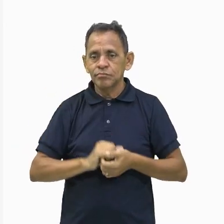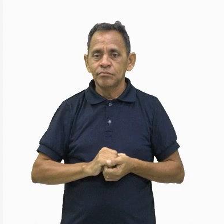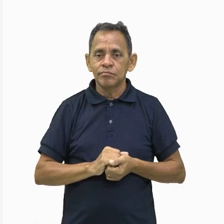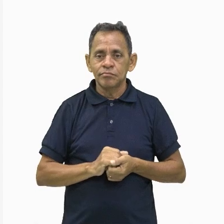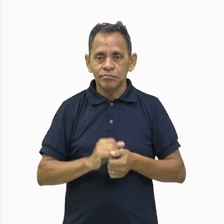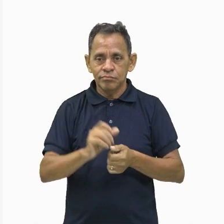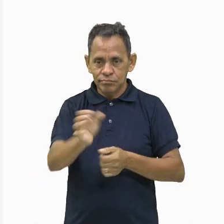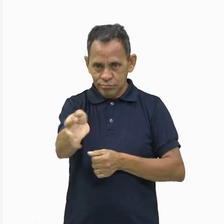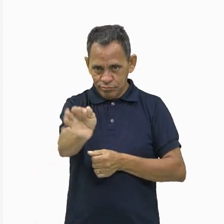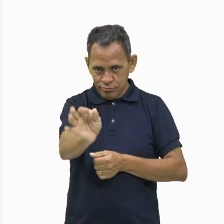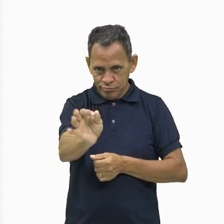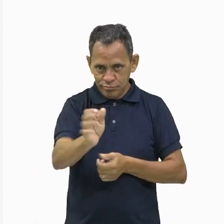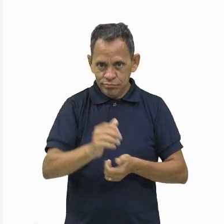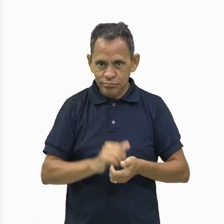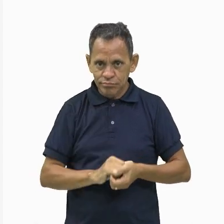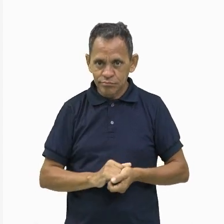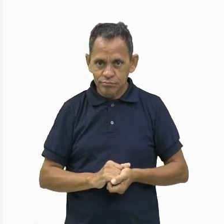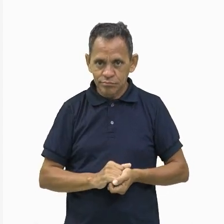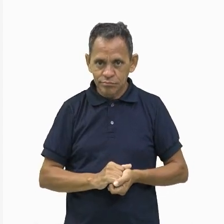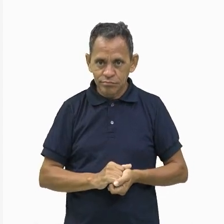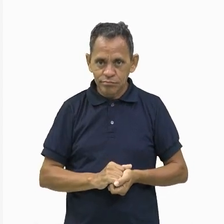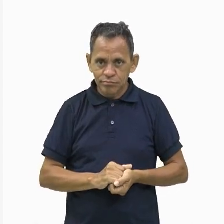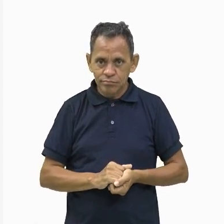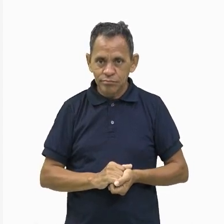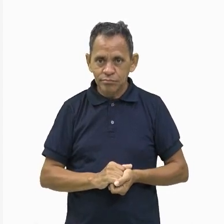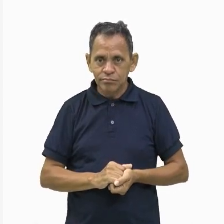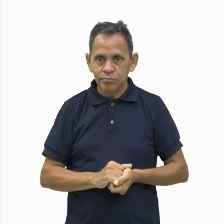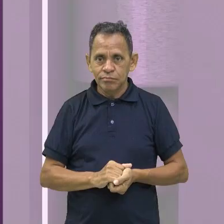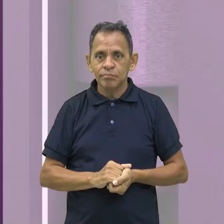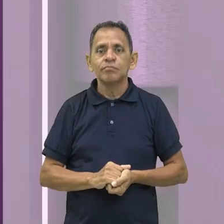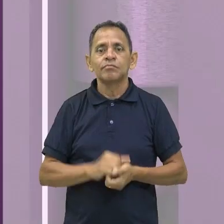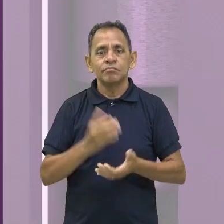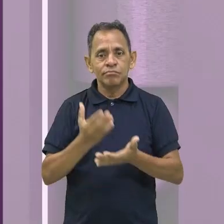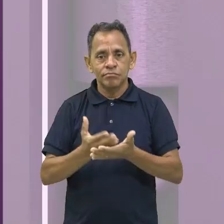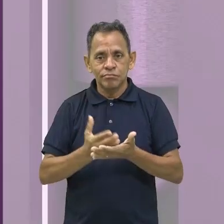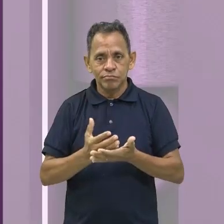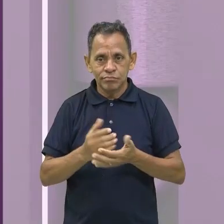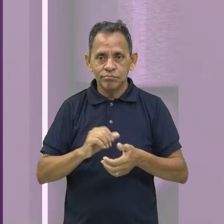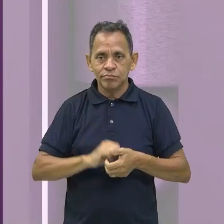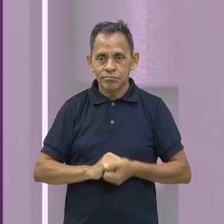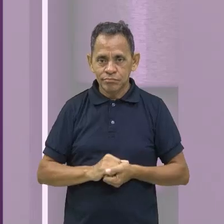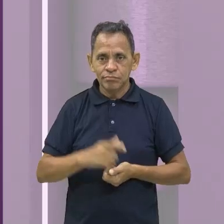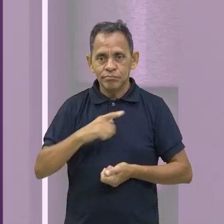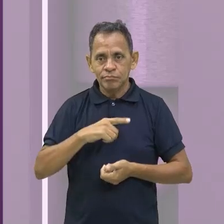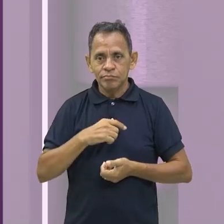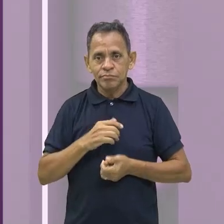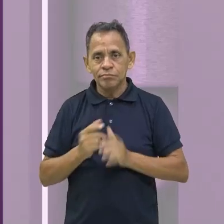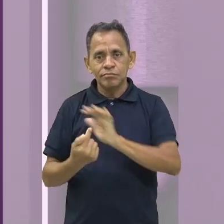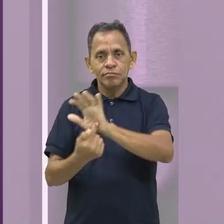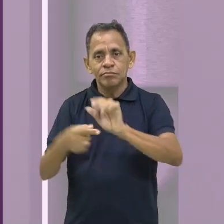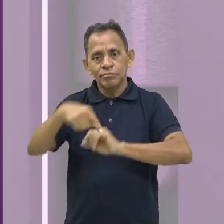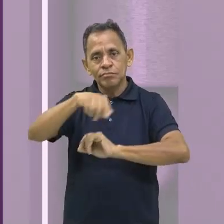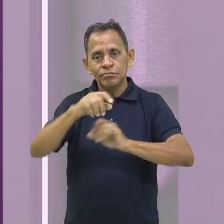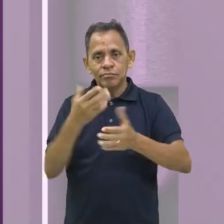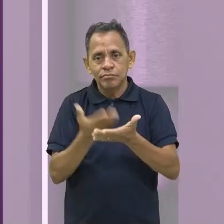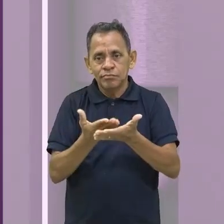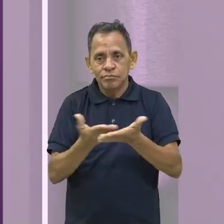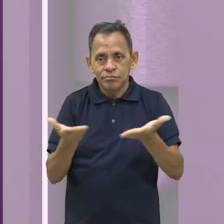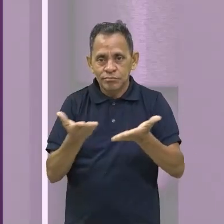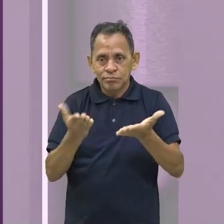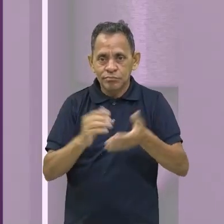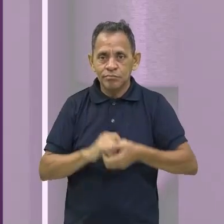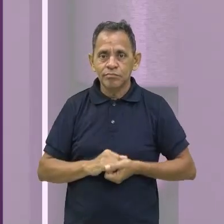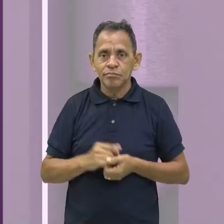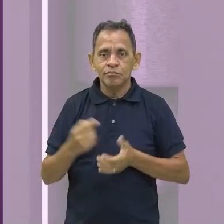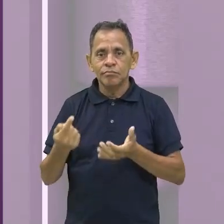Certo, pessoal? Bom, era isso que o professor Paulo tinha para trazer para vocês nessa aula, tá bom? Mostrar para você mais